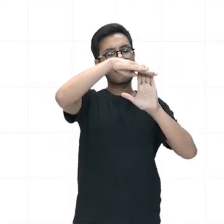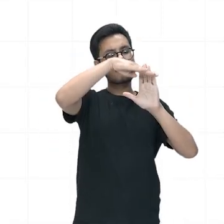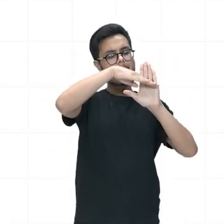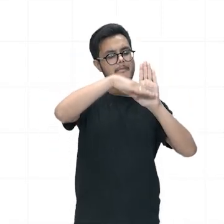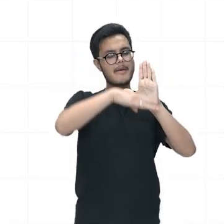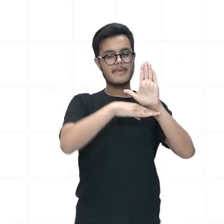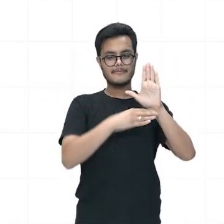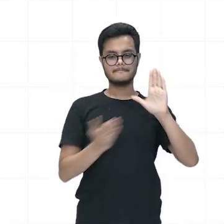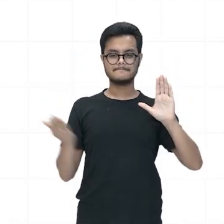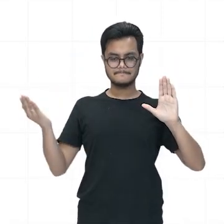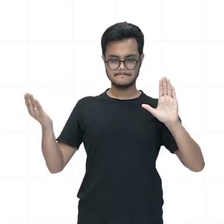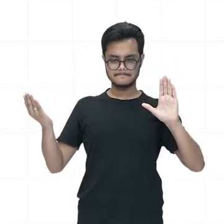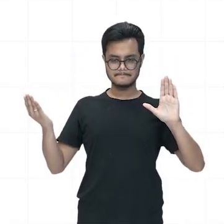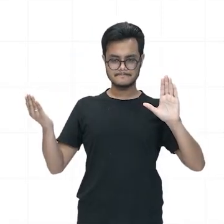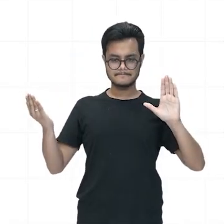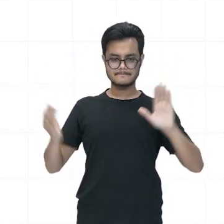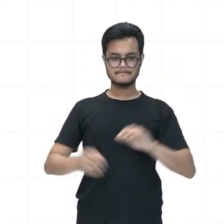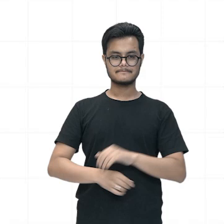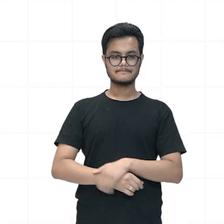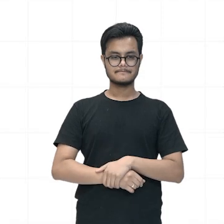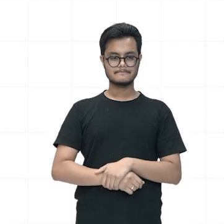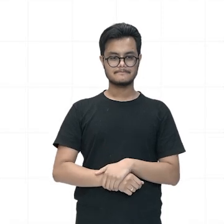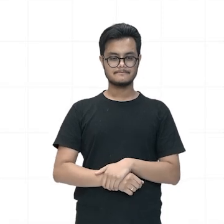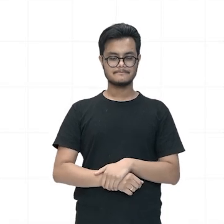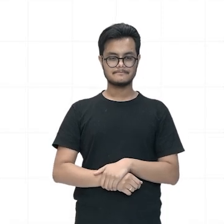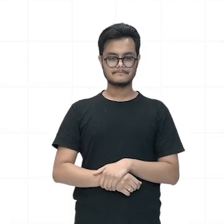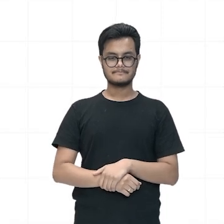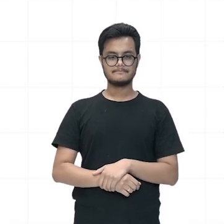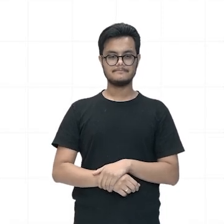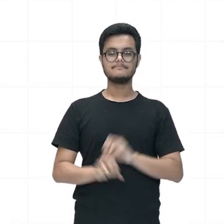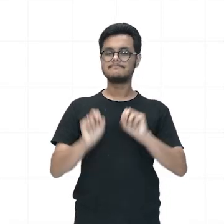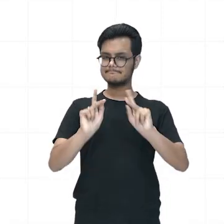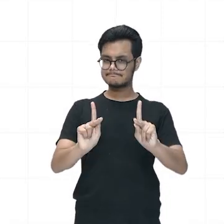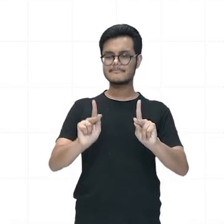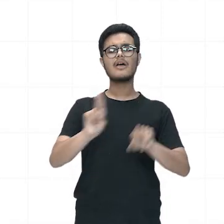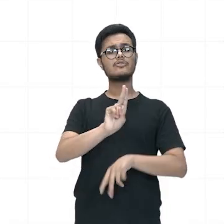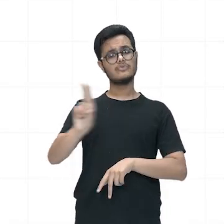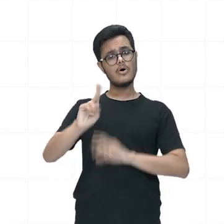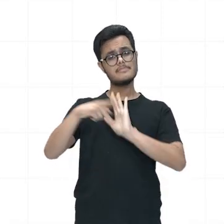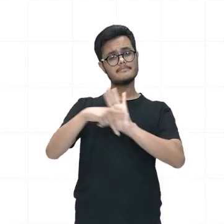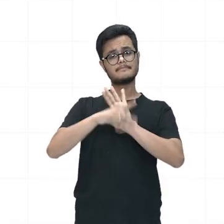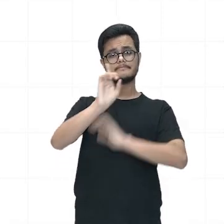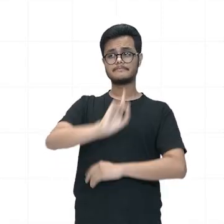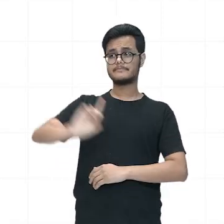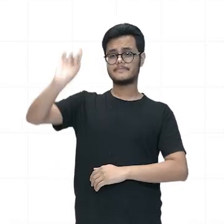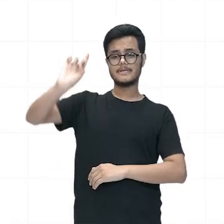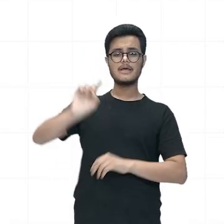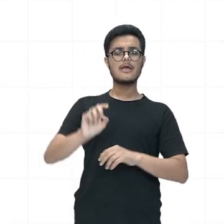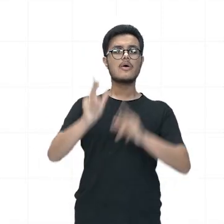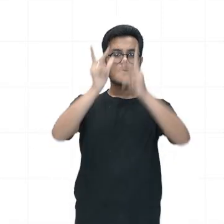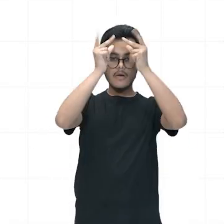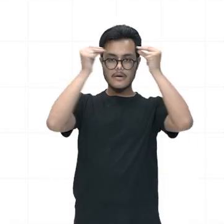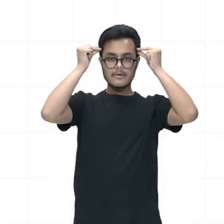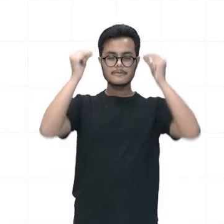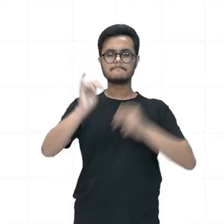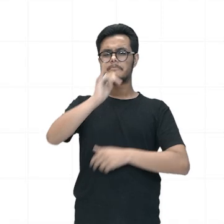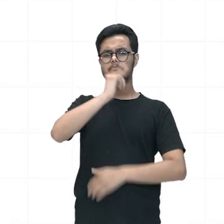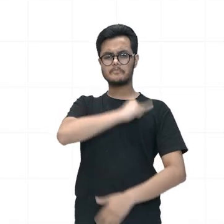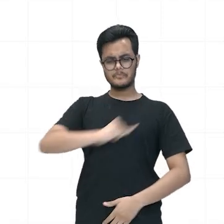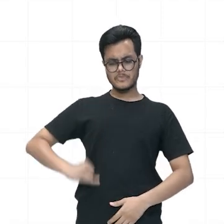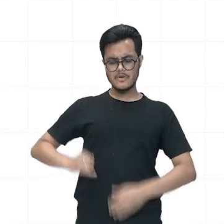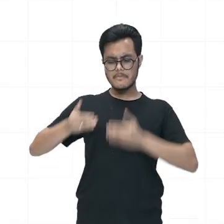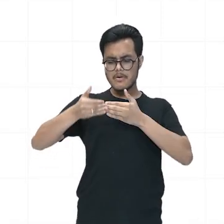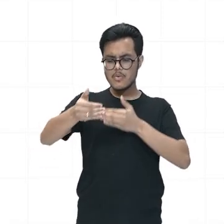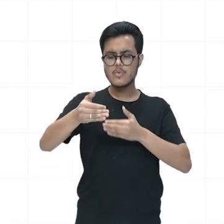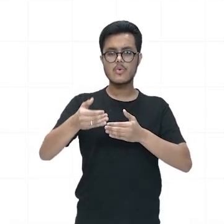Afrodite, Deméter, Artemis, Hefesto e Hades. São alguns nomes de deuses gregos. O que acontece? Quando faz o imperialismo,